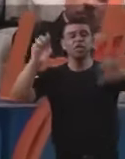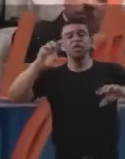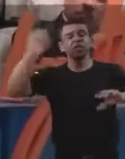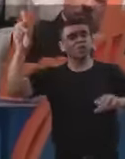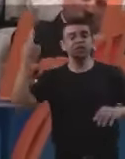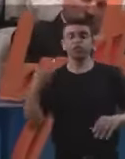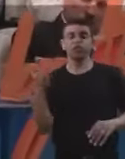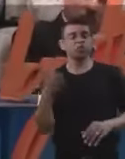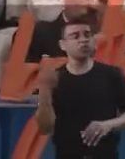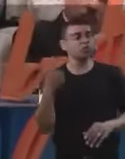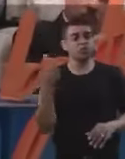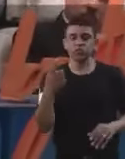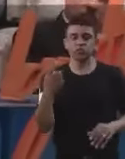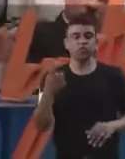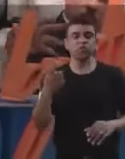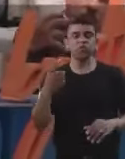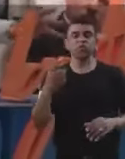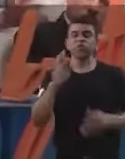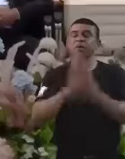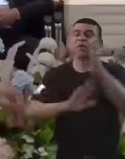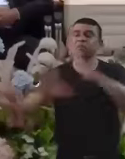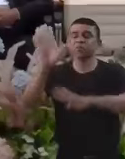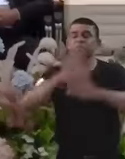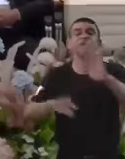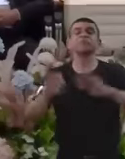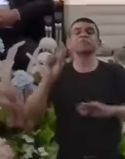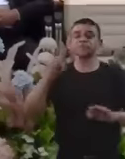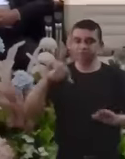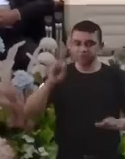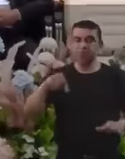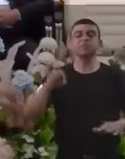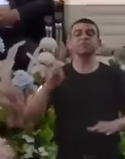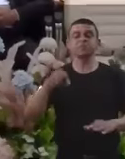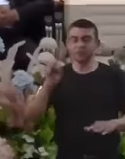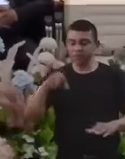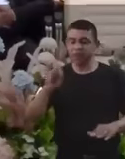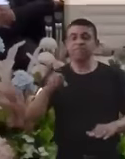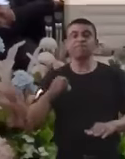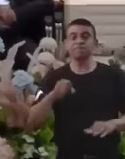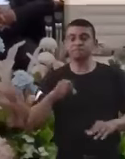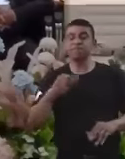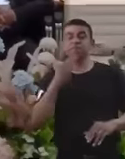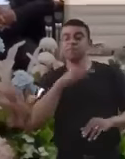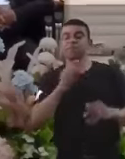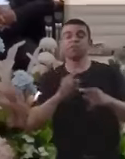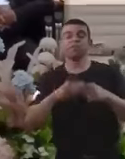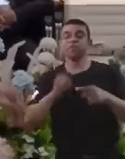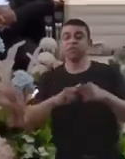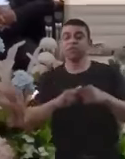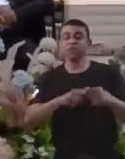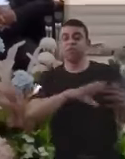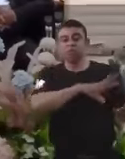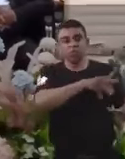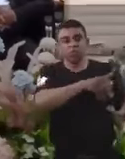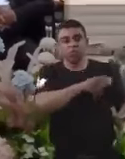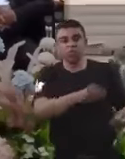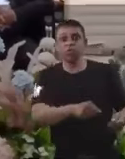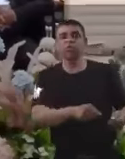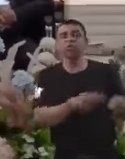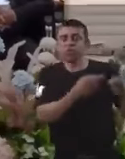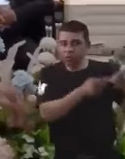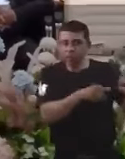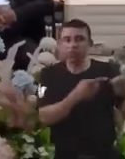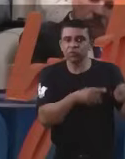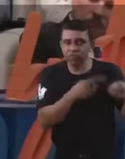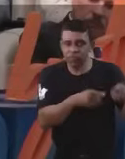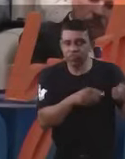diz, é. Se prepara, vão dar um jeito de tentar te calar, vão dar um jeito de te pressionar, vão dar